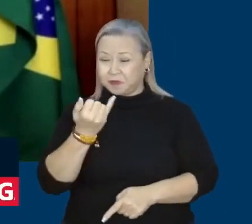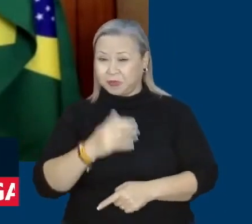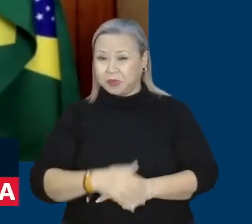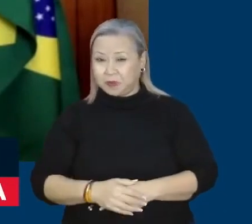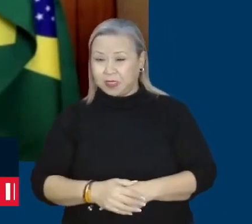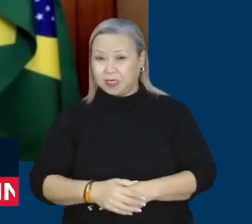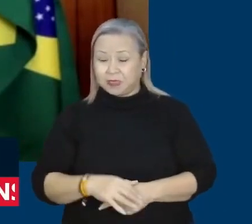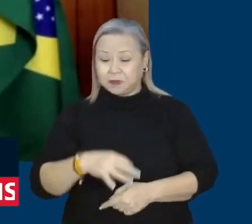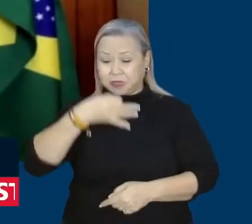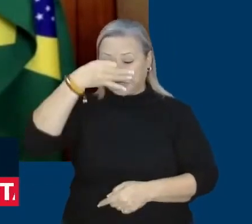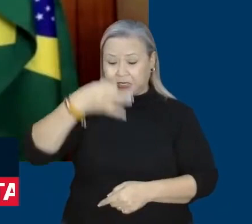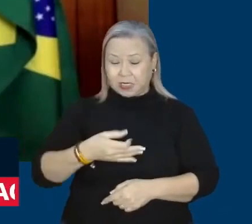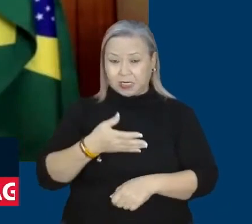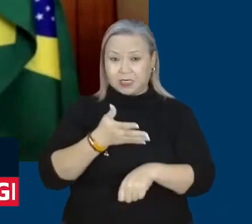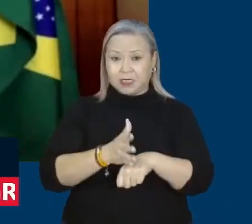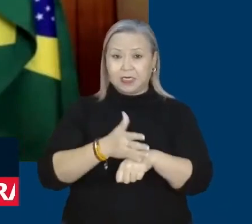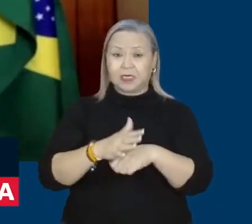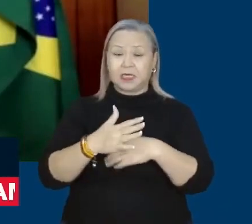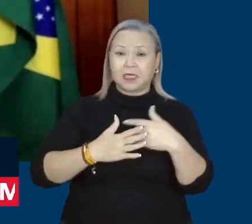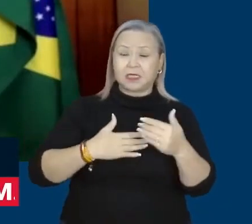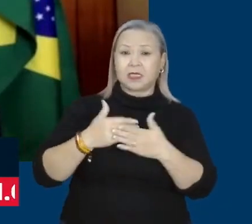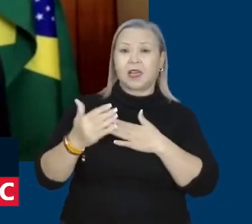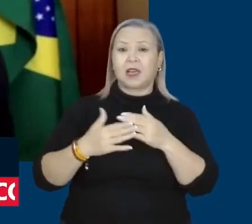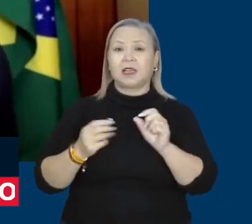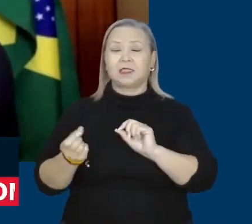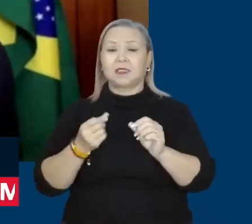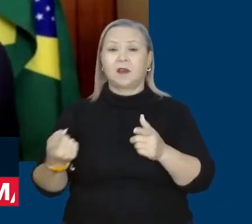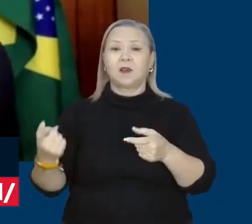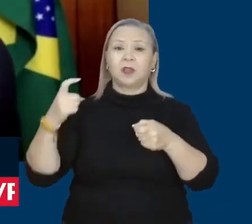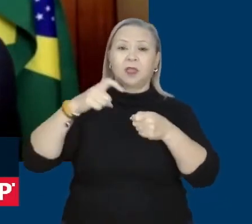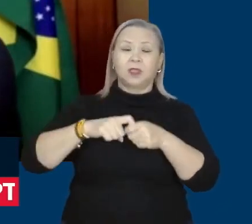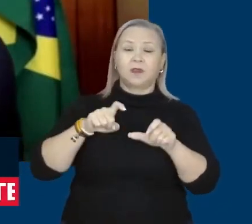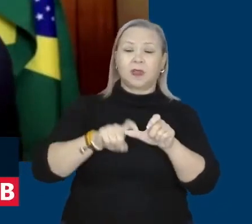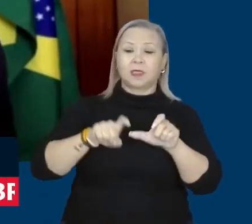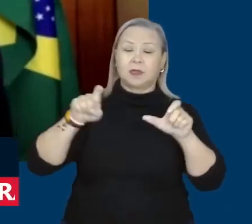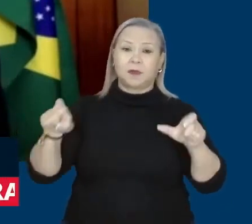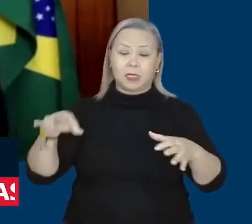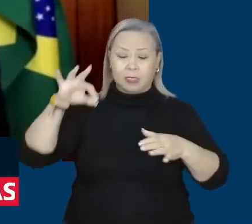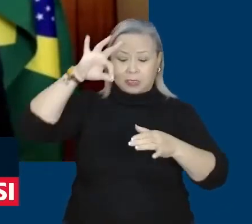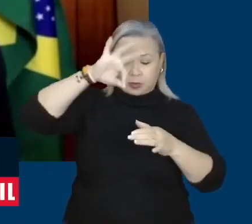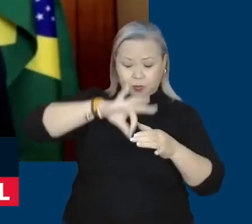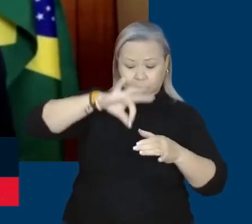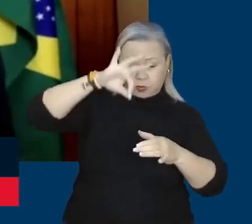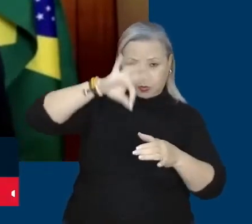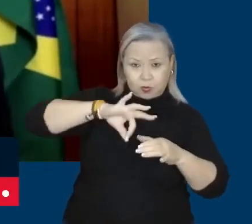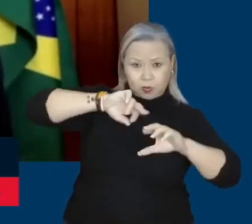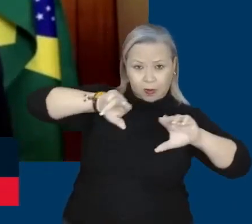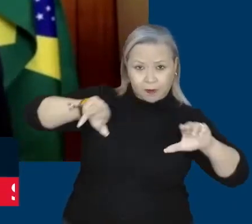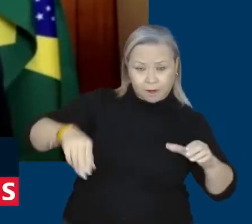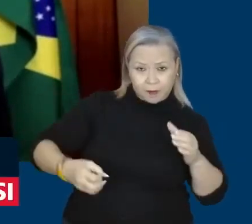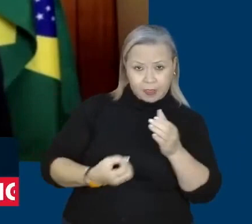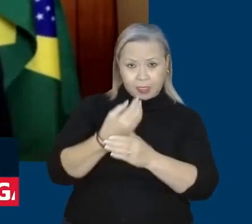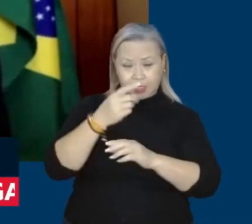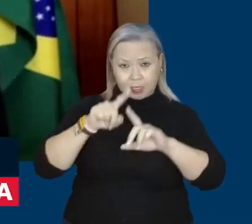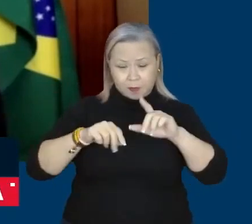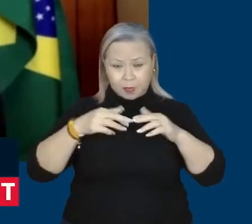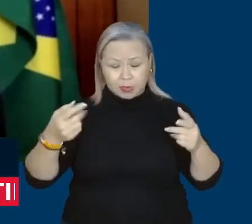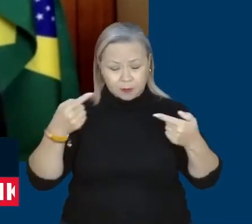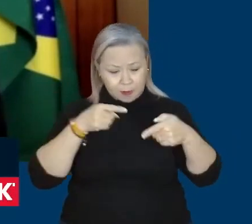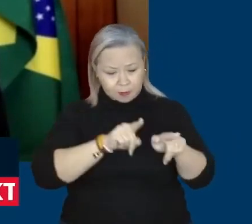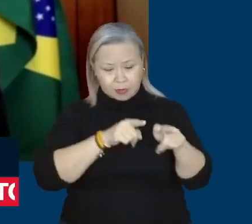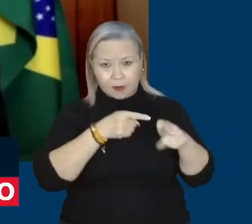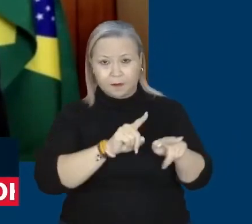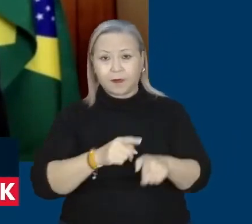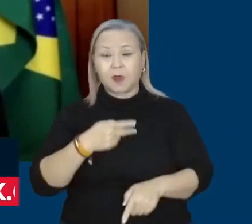esta ação de voltar a ser autossuficiente no refino e na produção, é um grande desafio que o